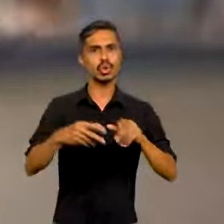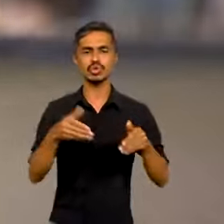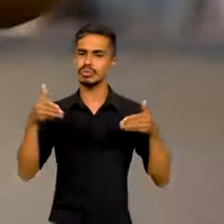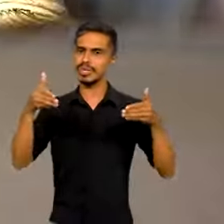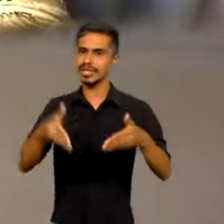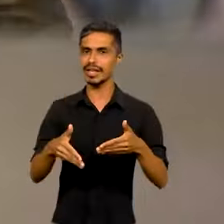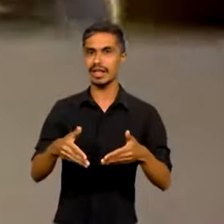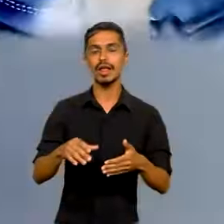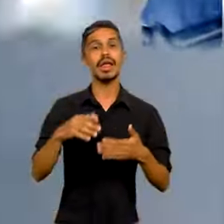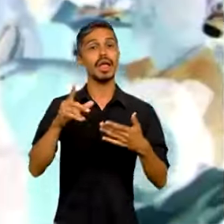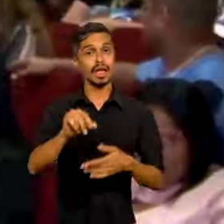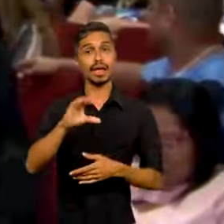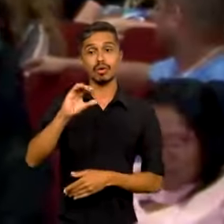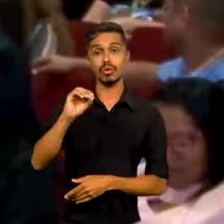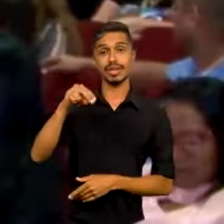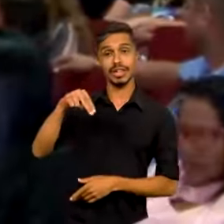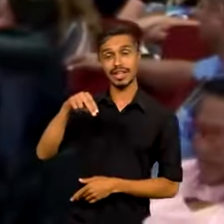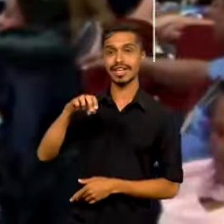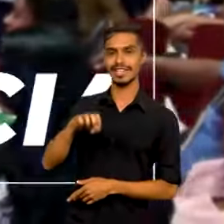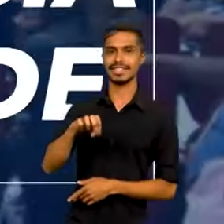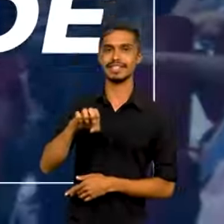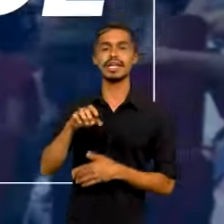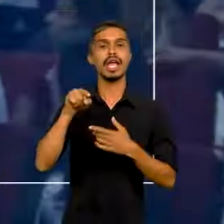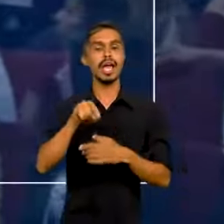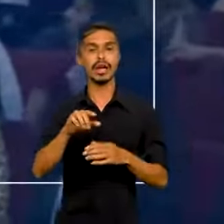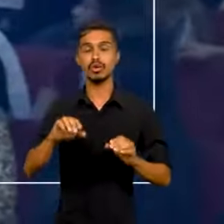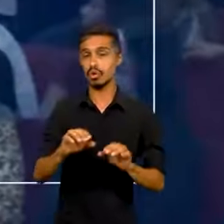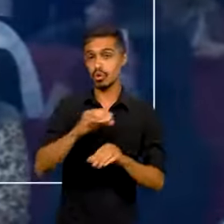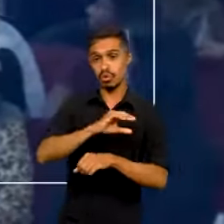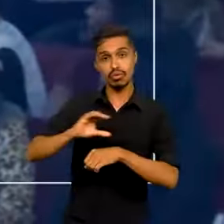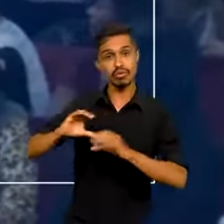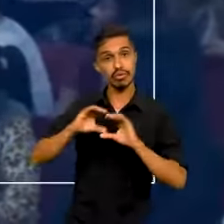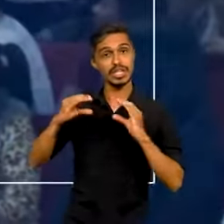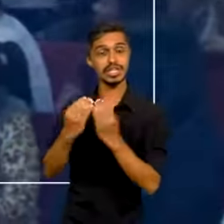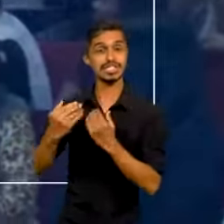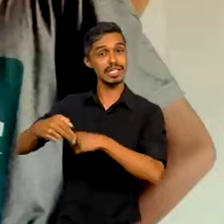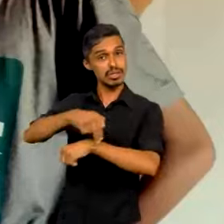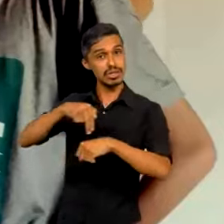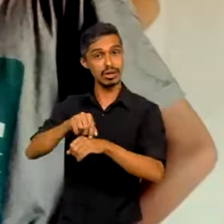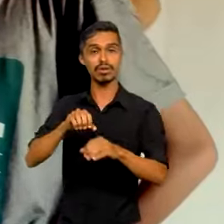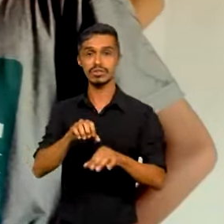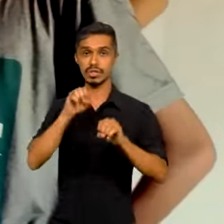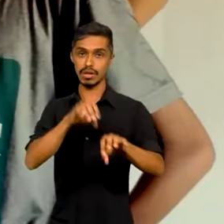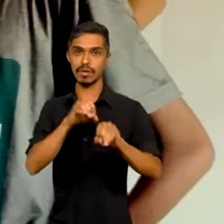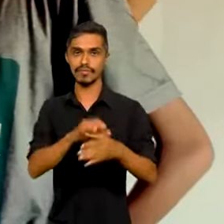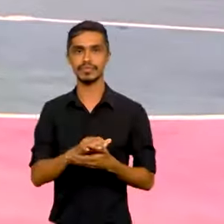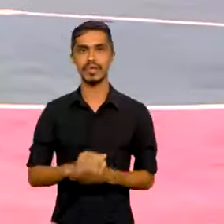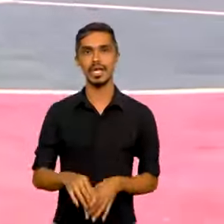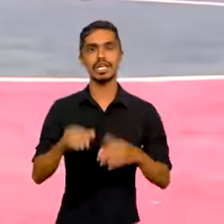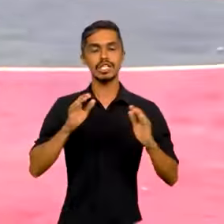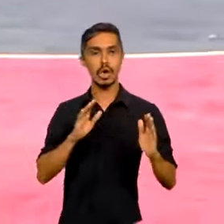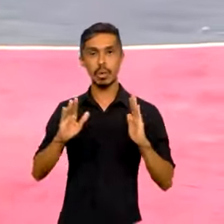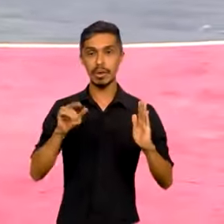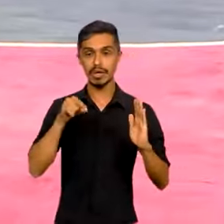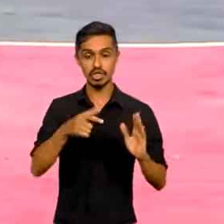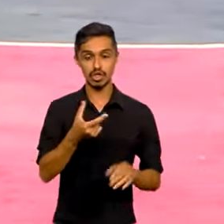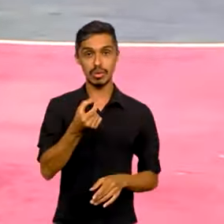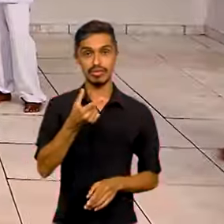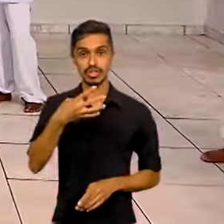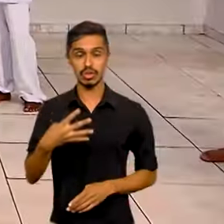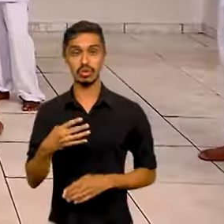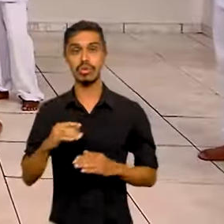a participação popular está a CONAI, a Conferência Nacional de Educação. A edição de 2024